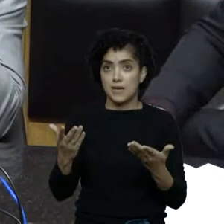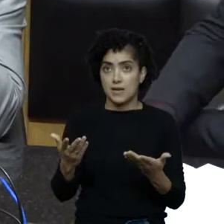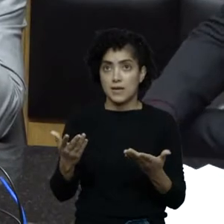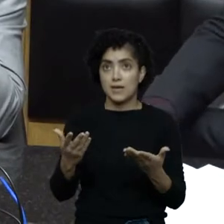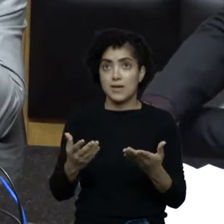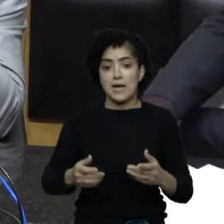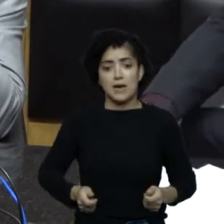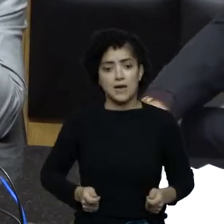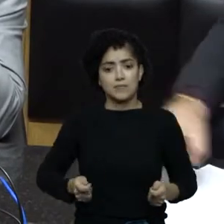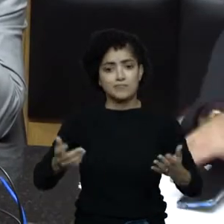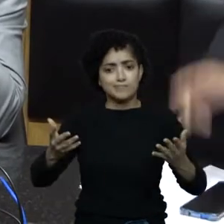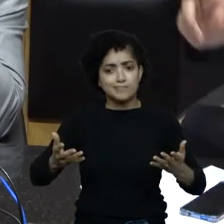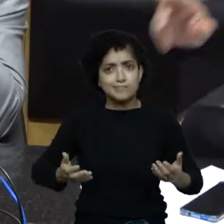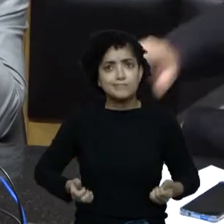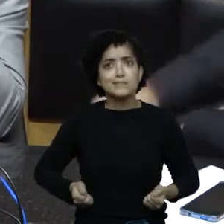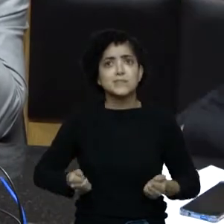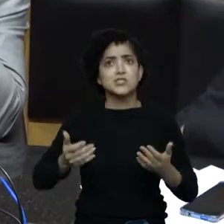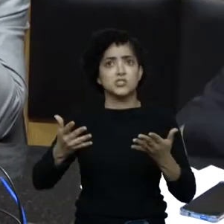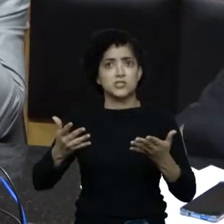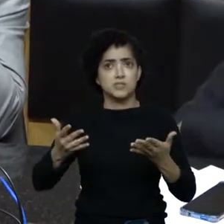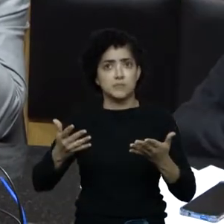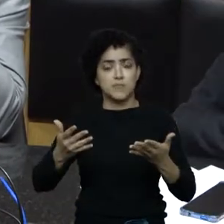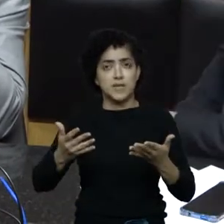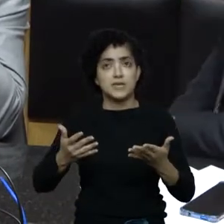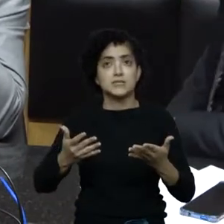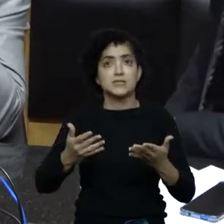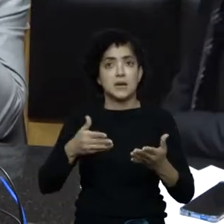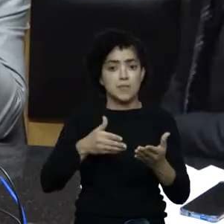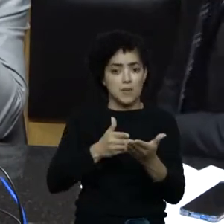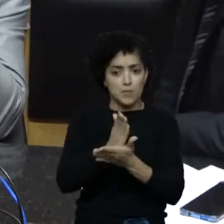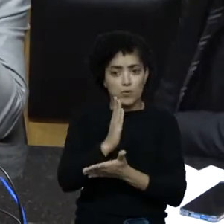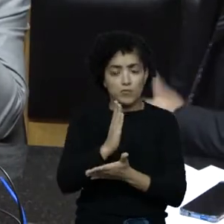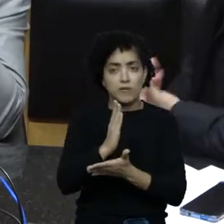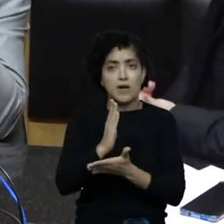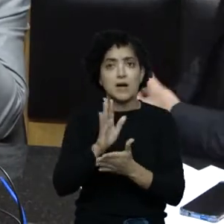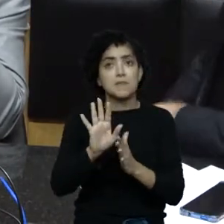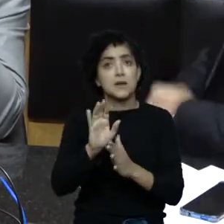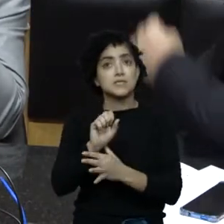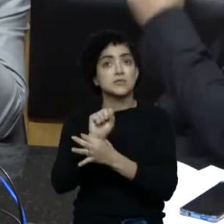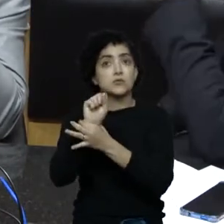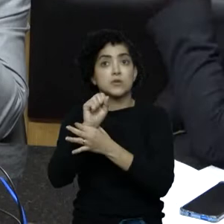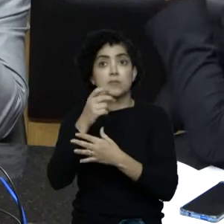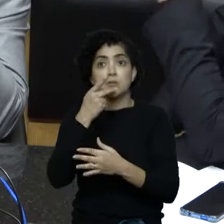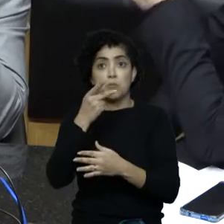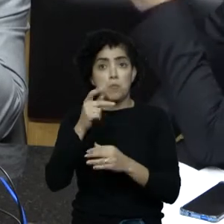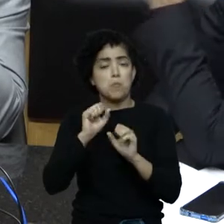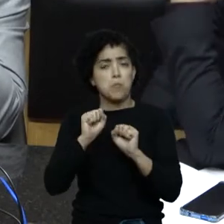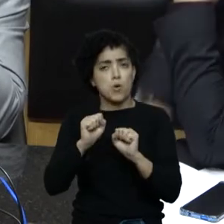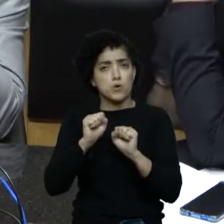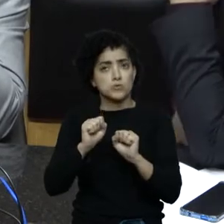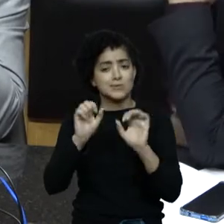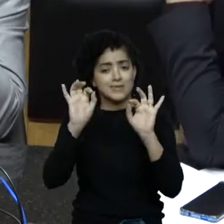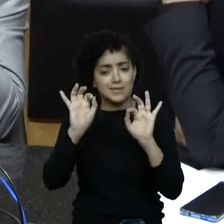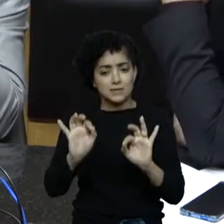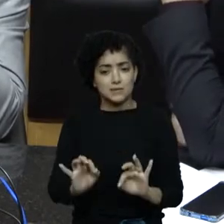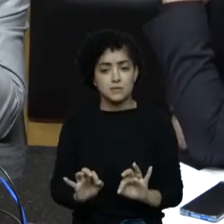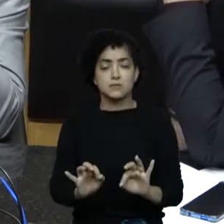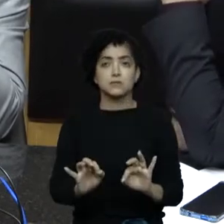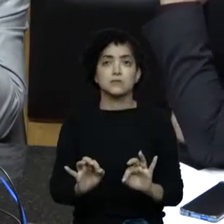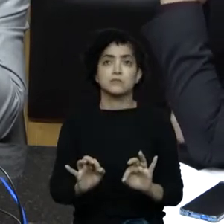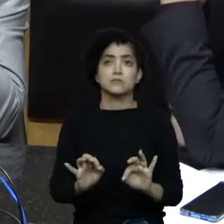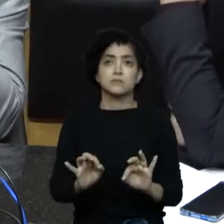despesas ao aprovarmos as matérias aqui na casa seguramente posso dizer com toda convicção e certeza